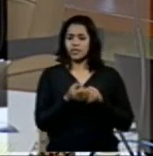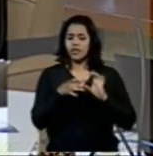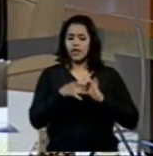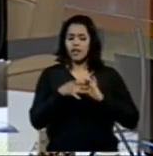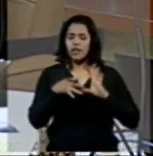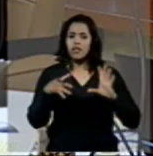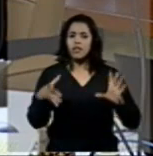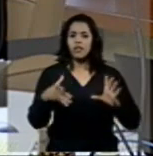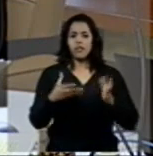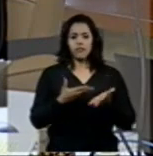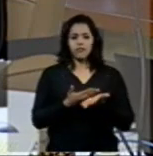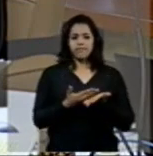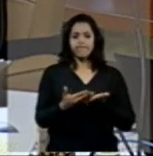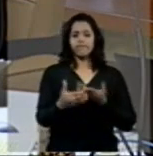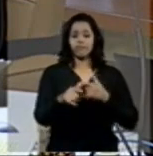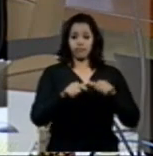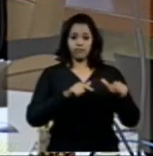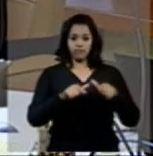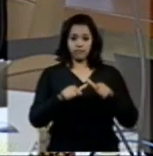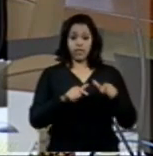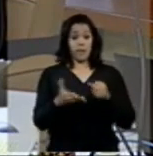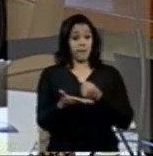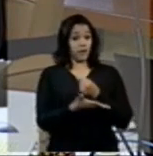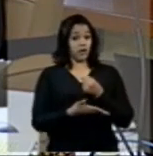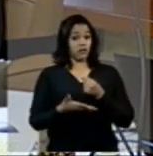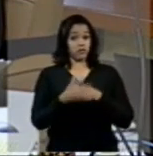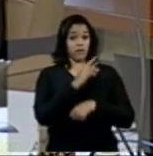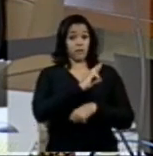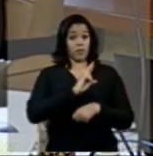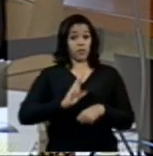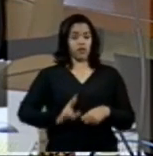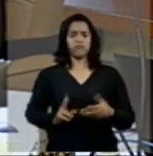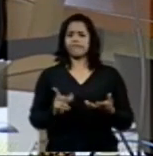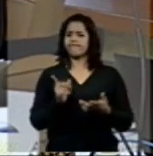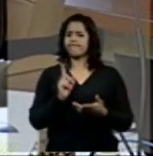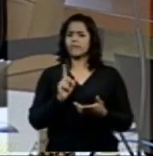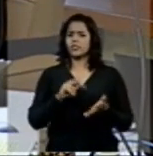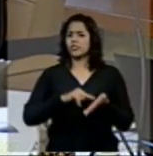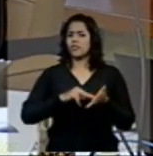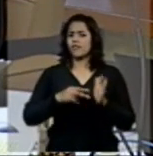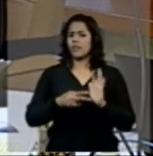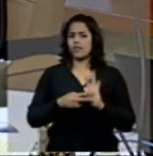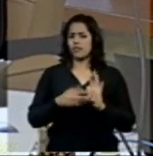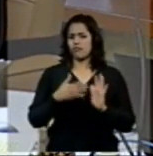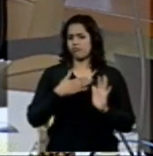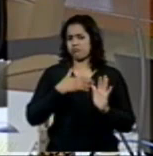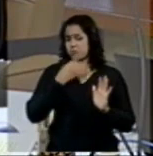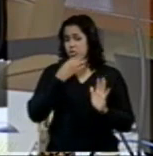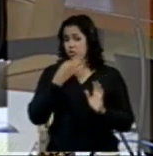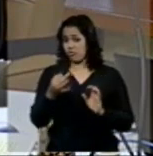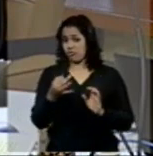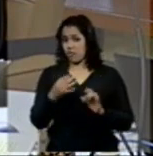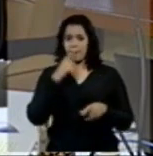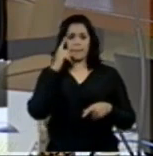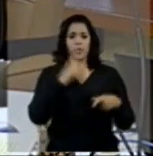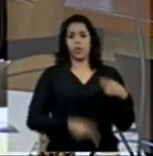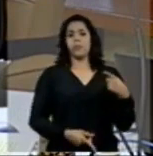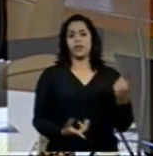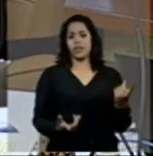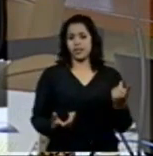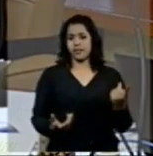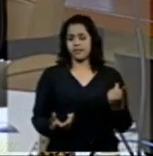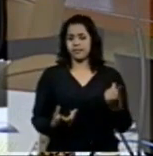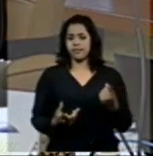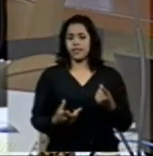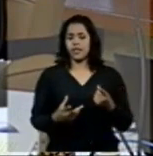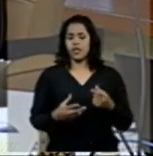como fundamento da República. Isso não corresponde, em meu modo de ver, impossibilitar que